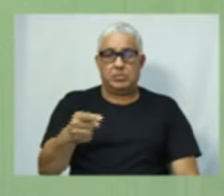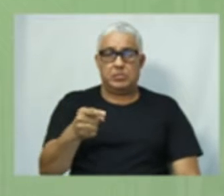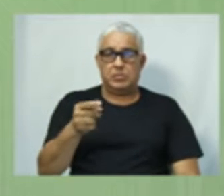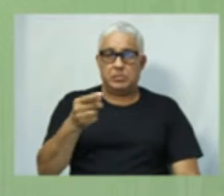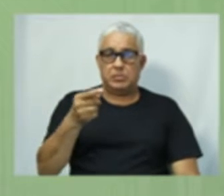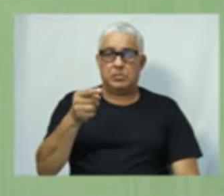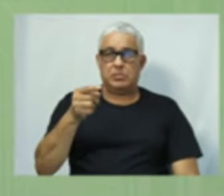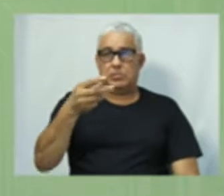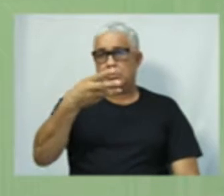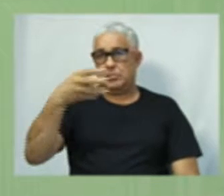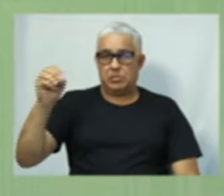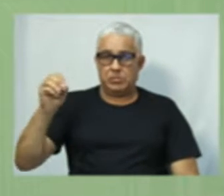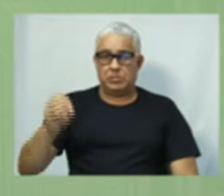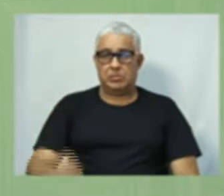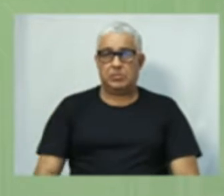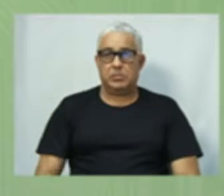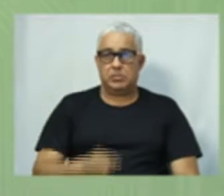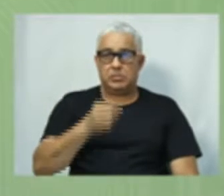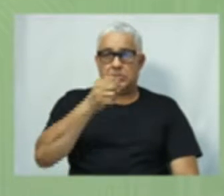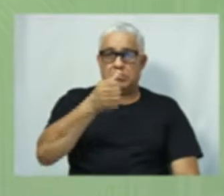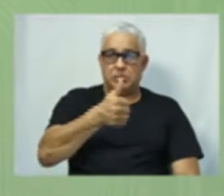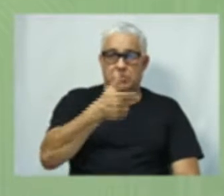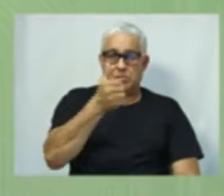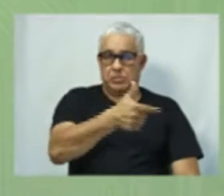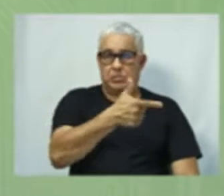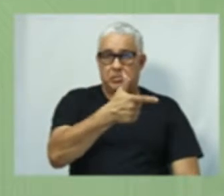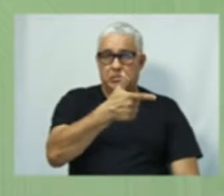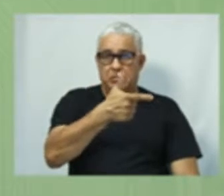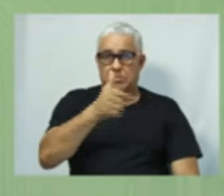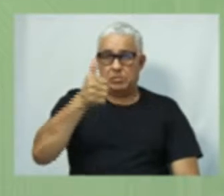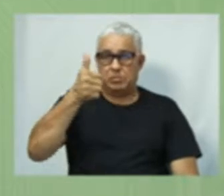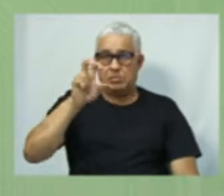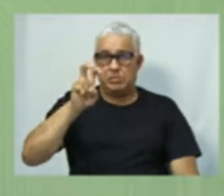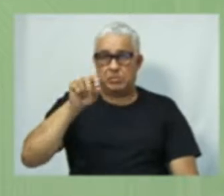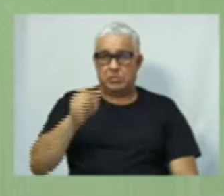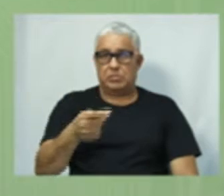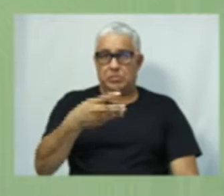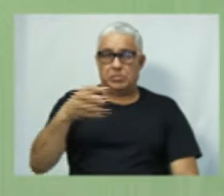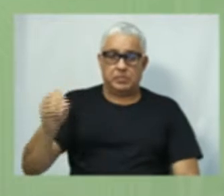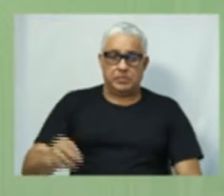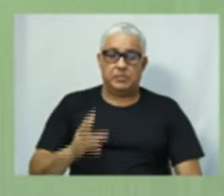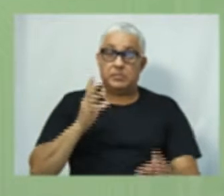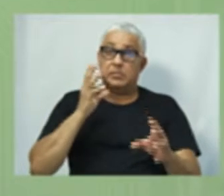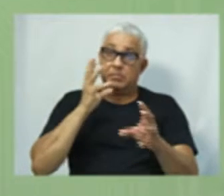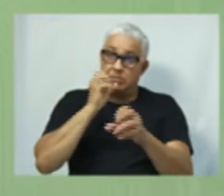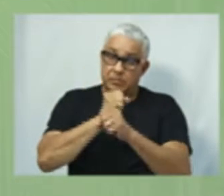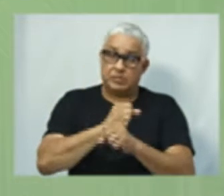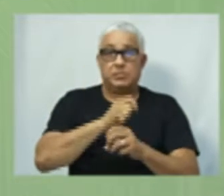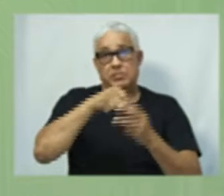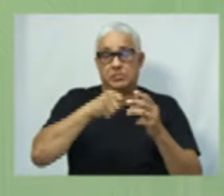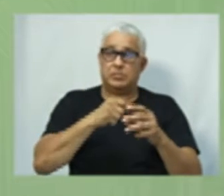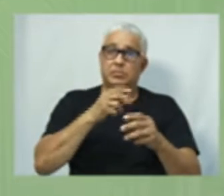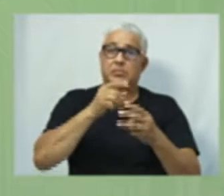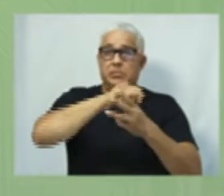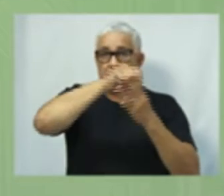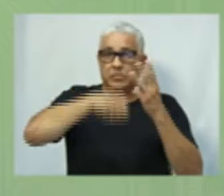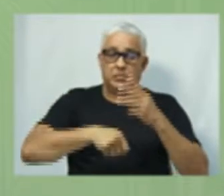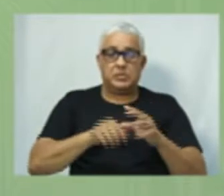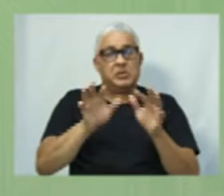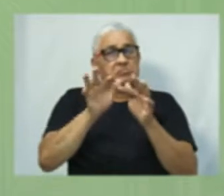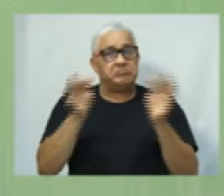215.300. Isso. E agora, achei o valor total do trimestre. O que eu faço? Faço essa conta simples aqui,